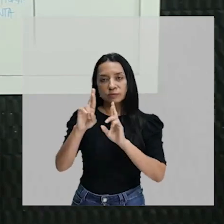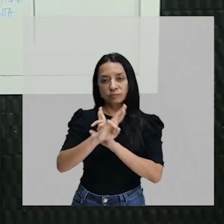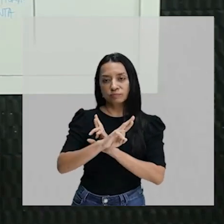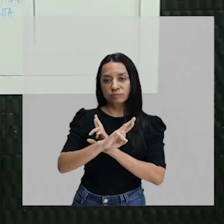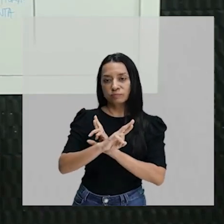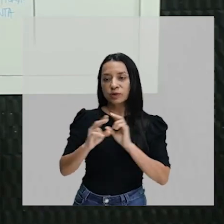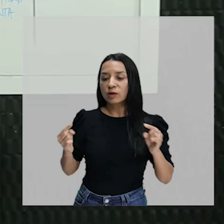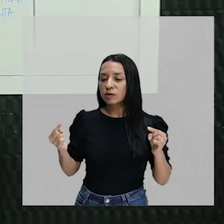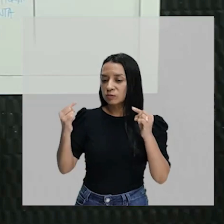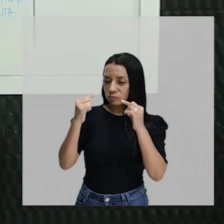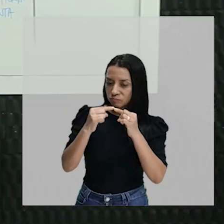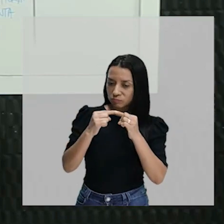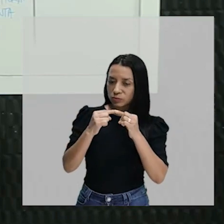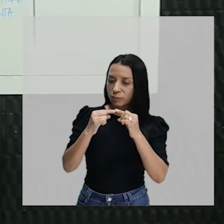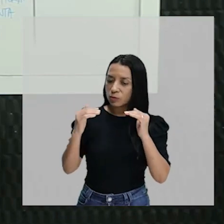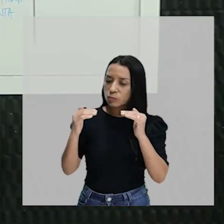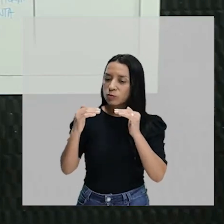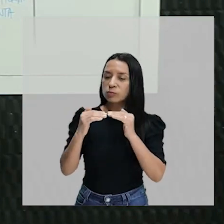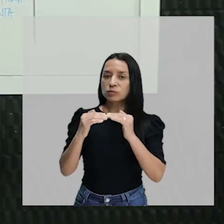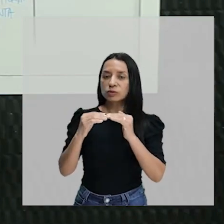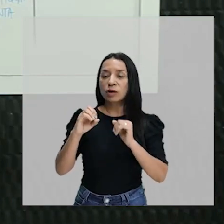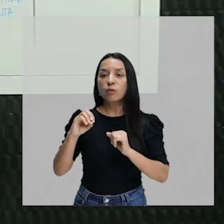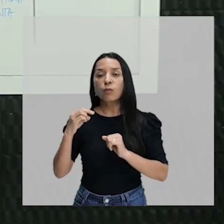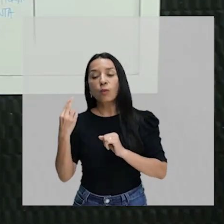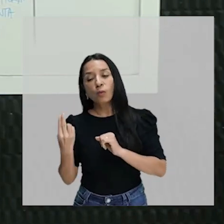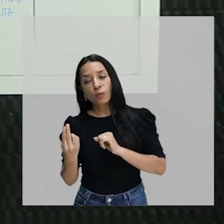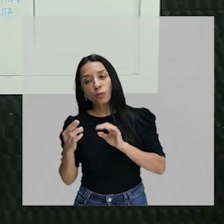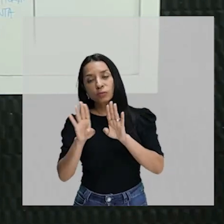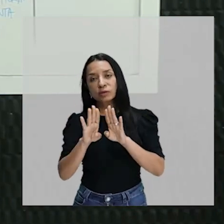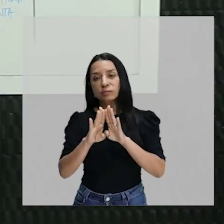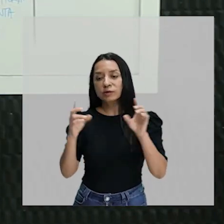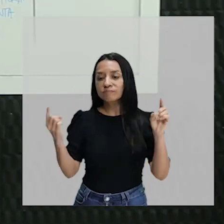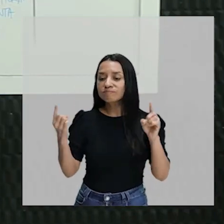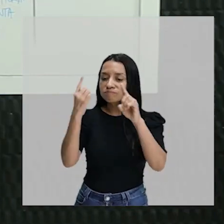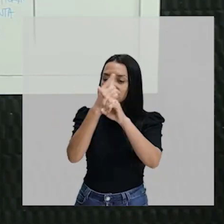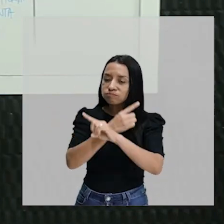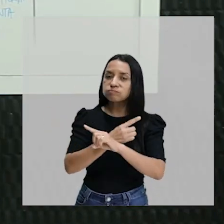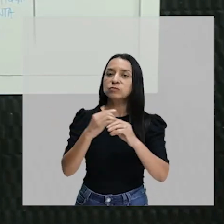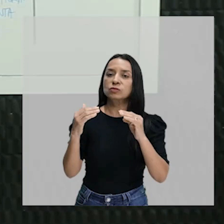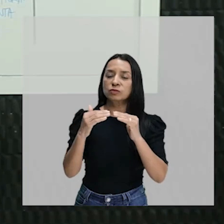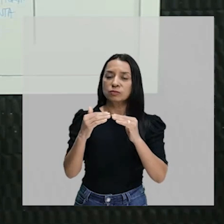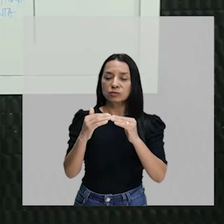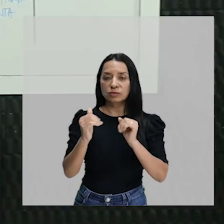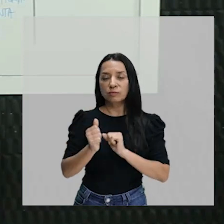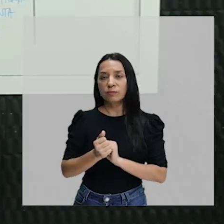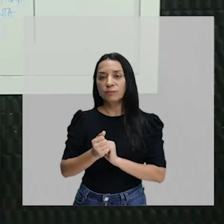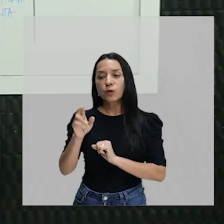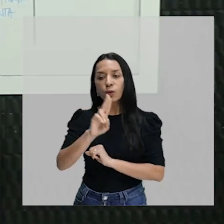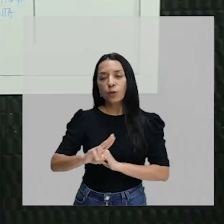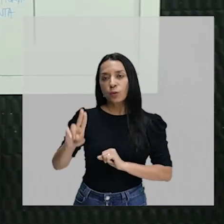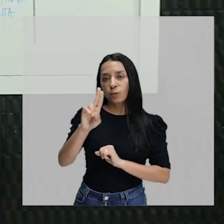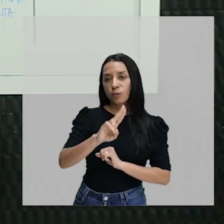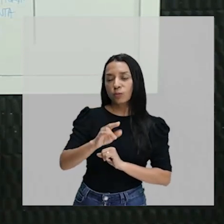diretamente proporcional ou de forma inversamente proporcional tá então a gente usa